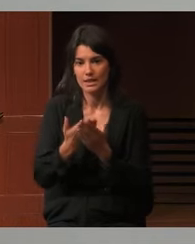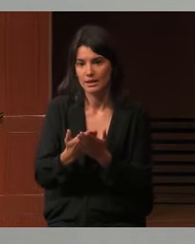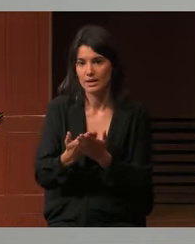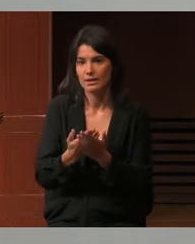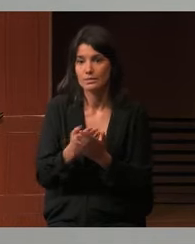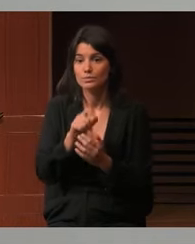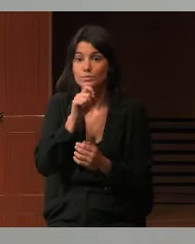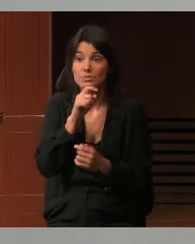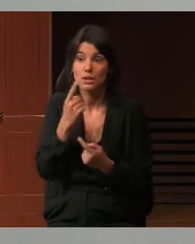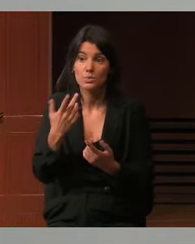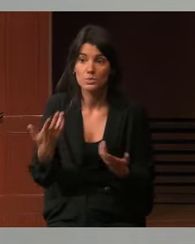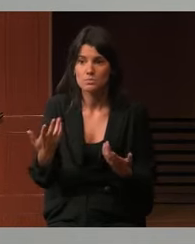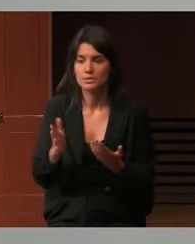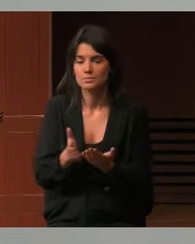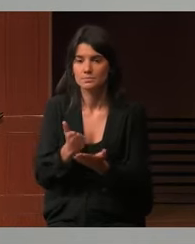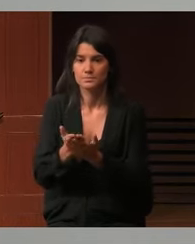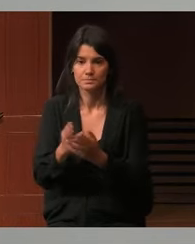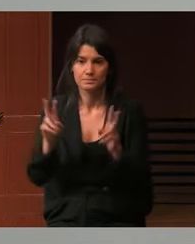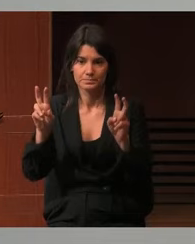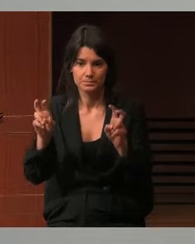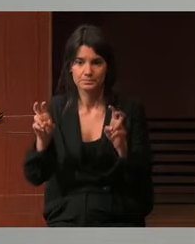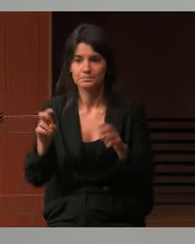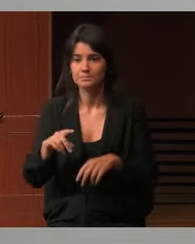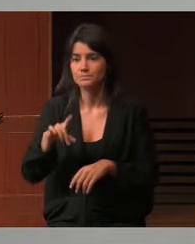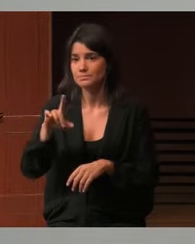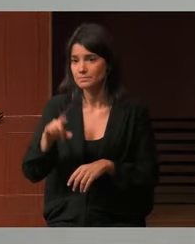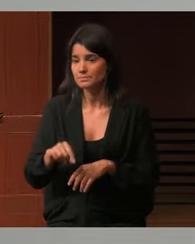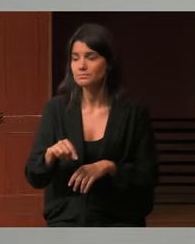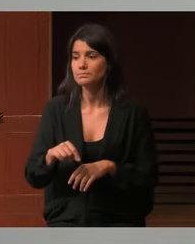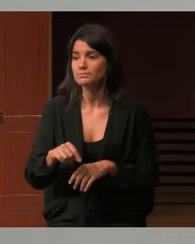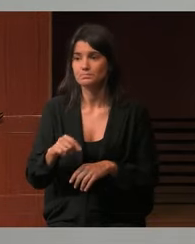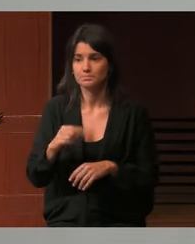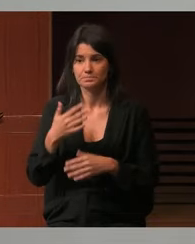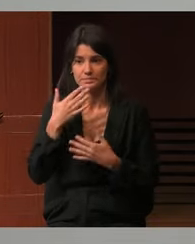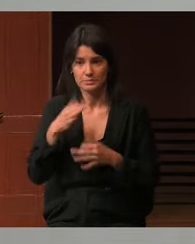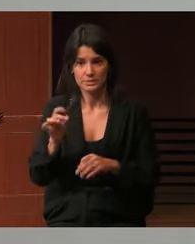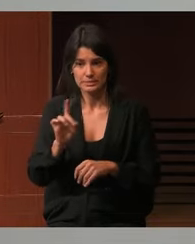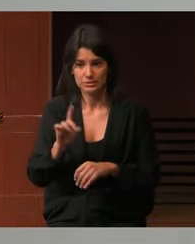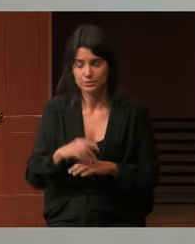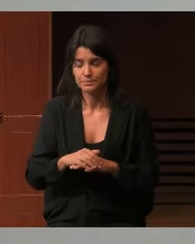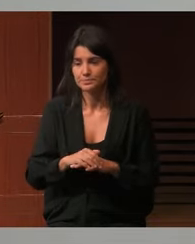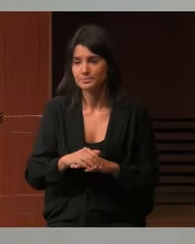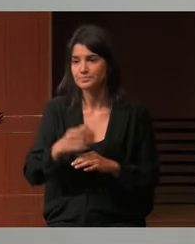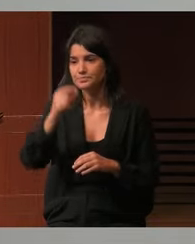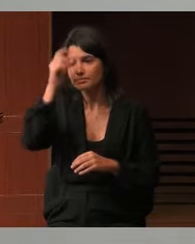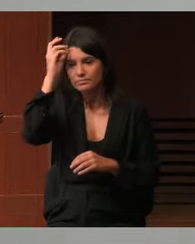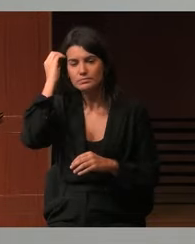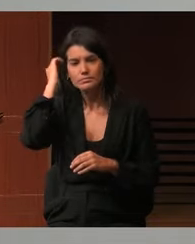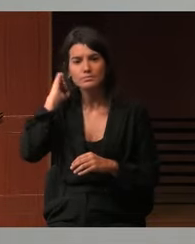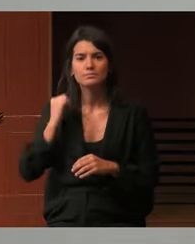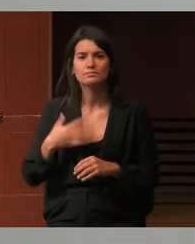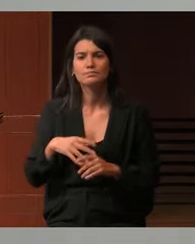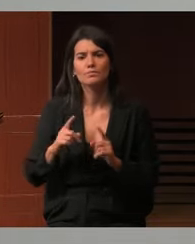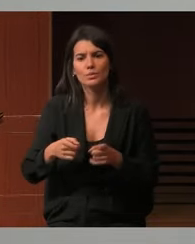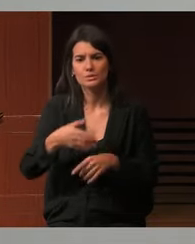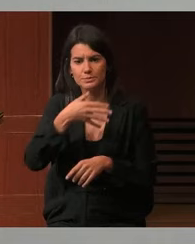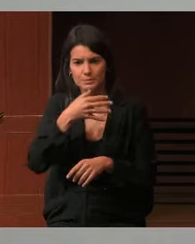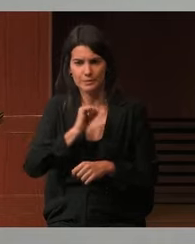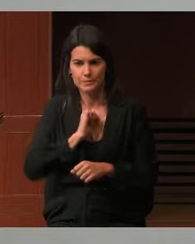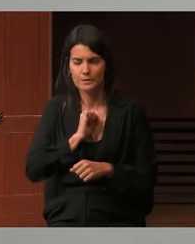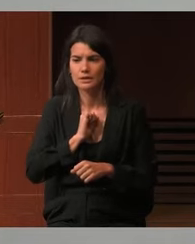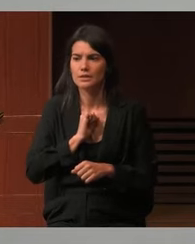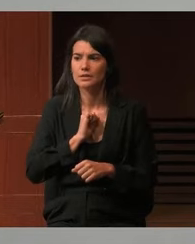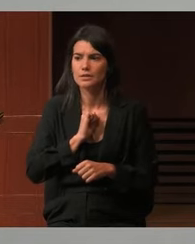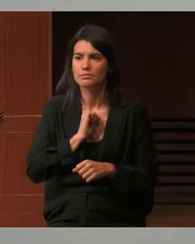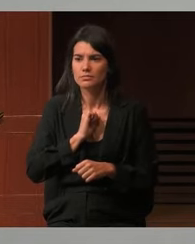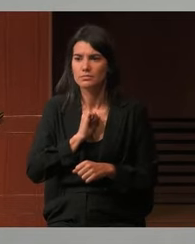de uma possibilidade de resposta para o título também não foi um processo simples. Mas queria iniciar aqui a minha intervenção trazendo